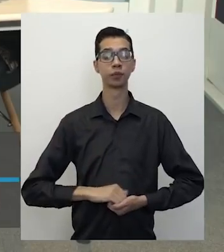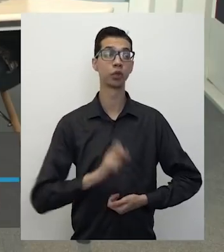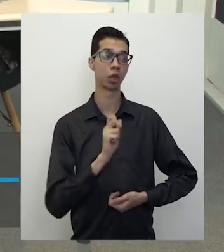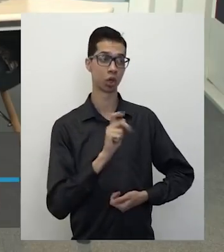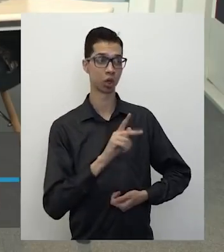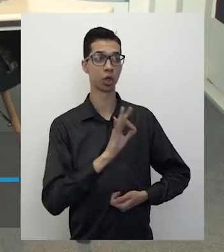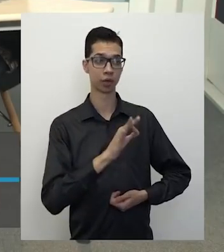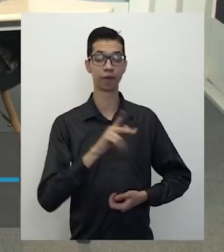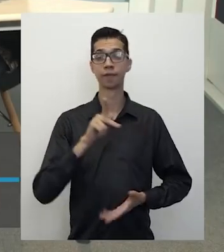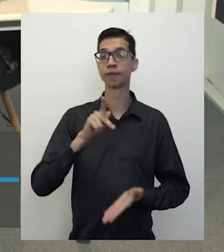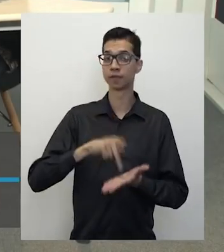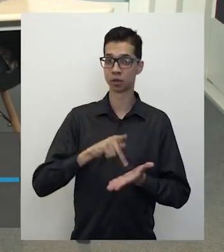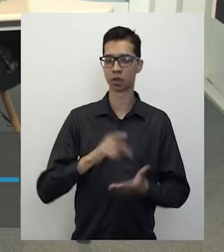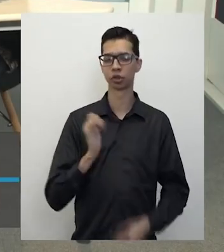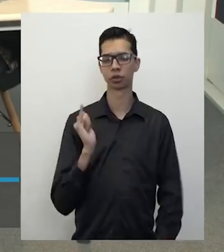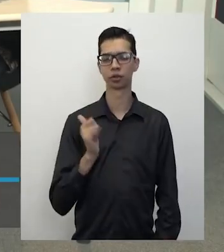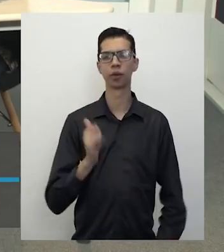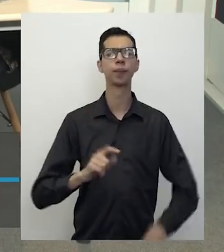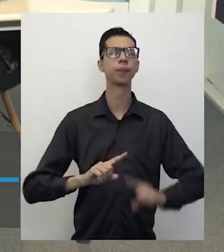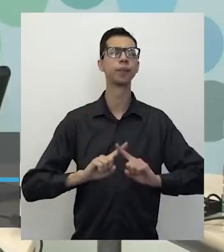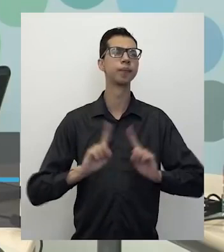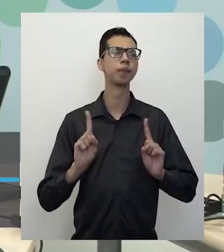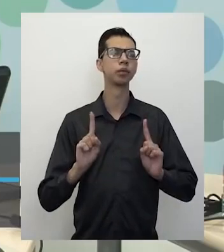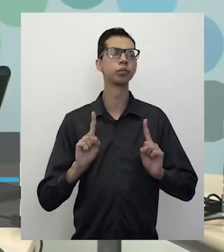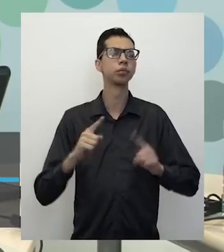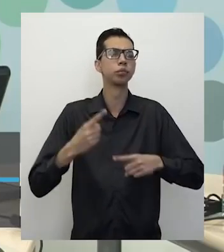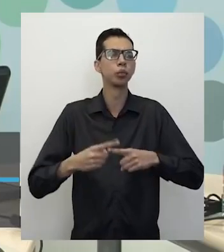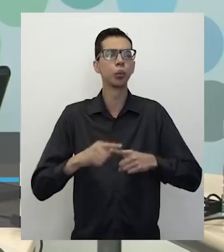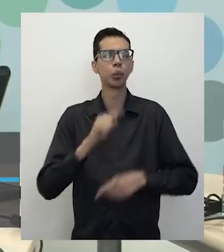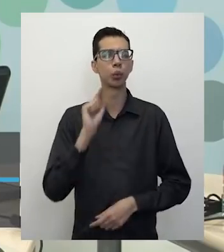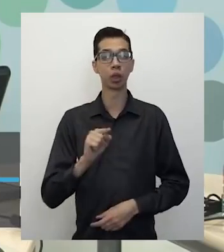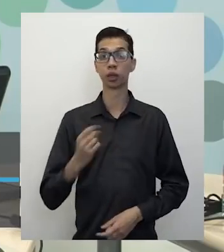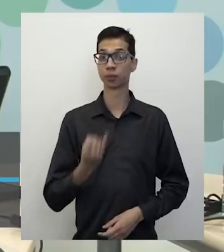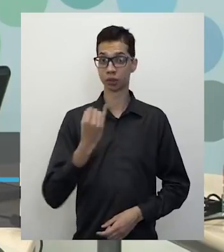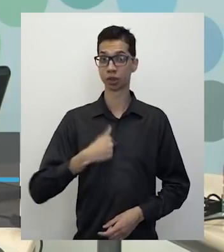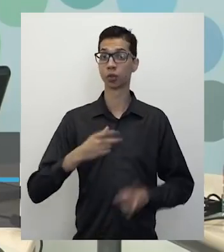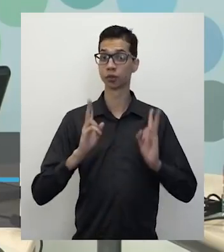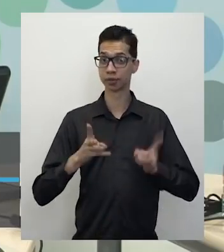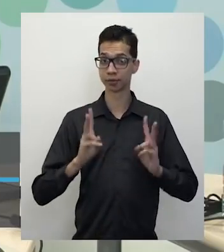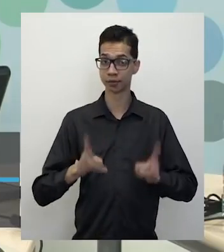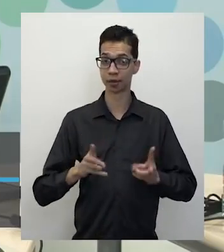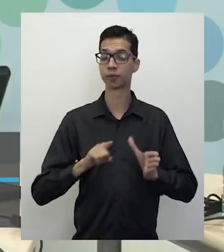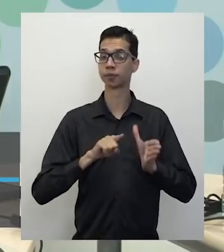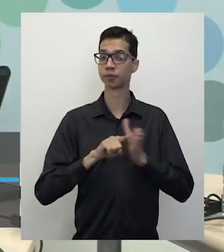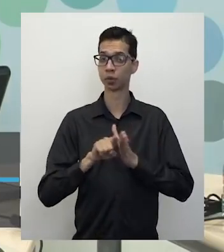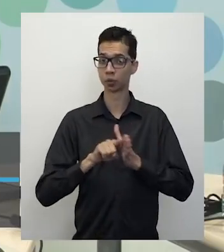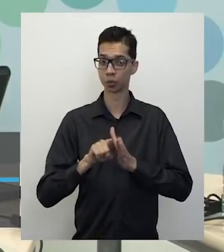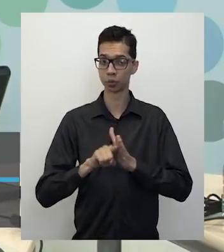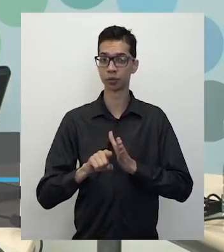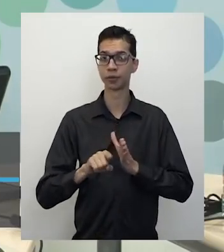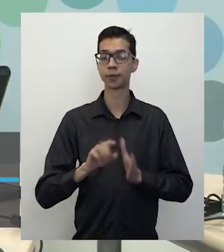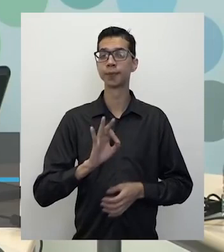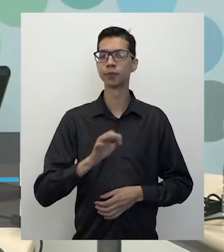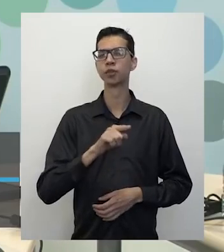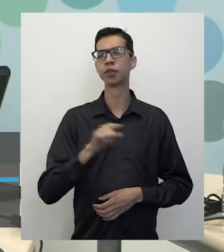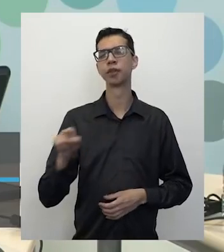realmente narrativo. Agora, por que é narrativo? É importante, eu sempre vou perguntar isso aqui. E aí vocês estão colocando, nossa, essa aula tá mais devagar. Realmente, gente,